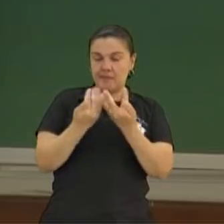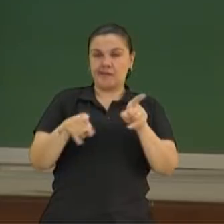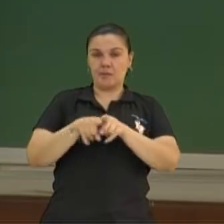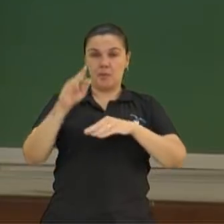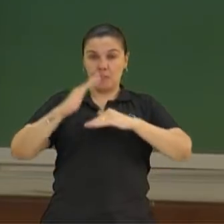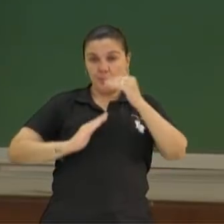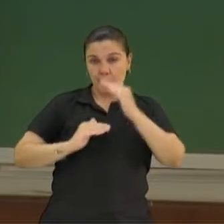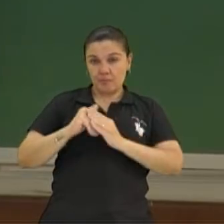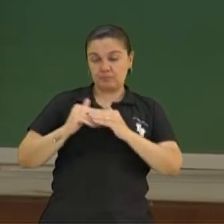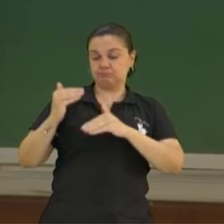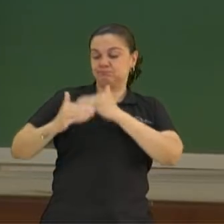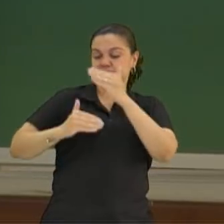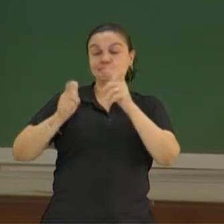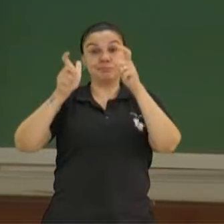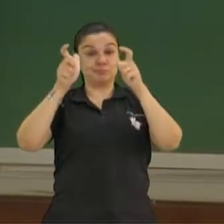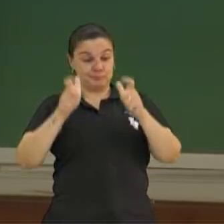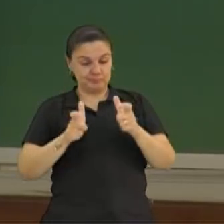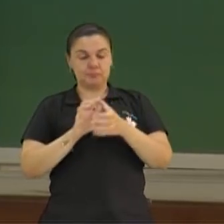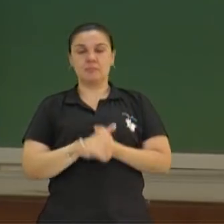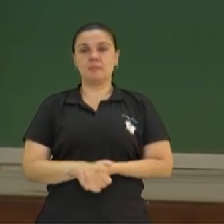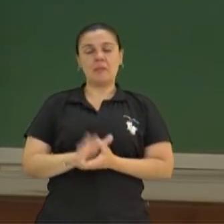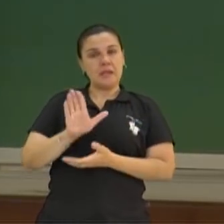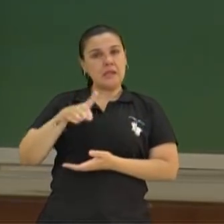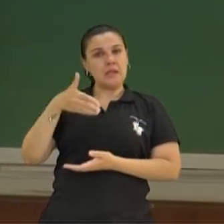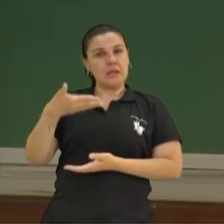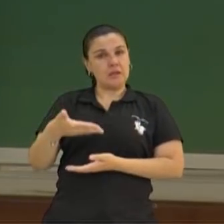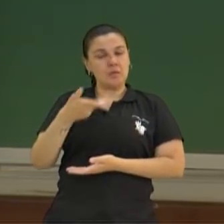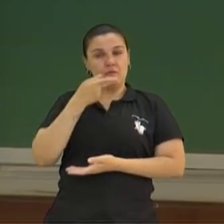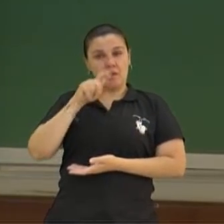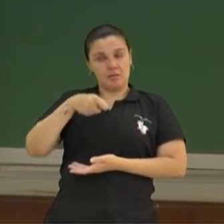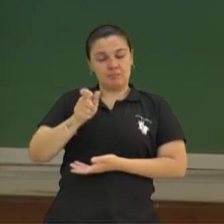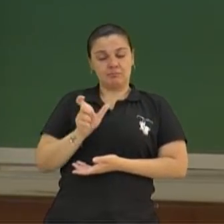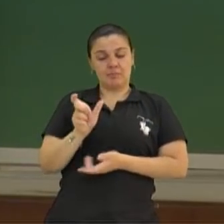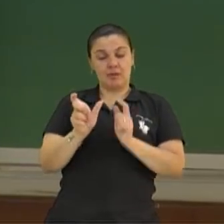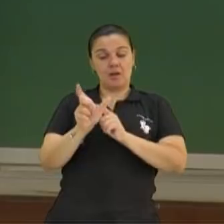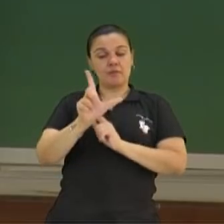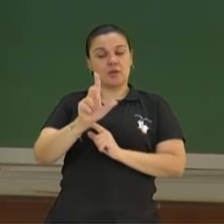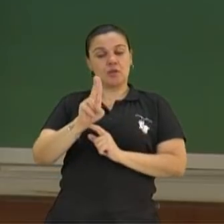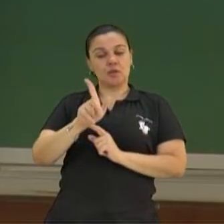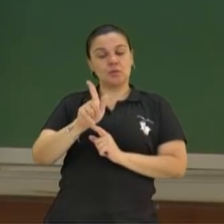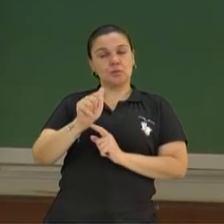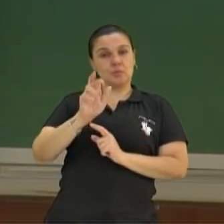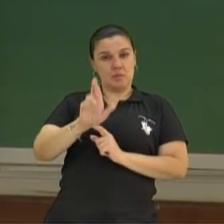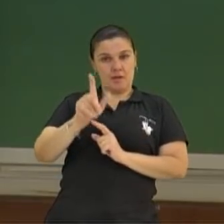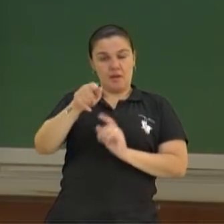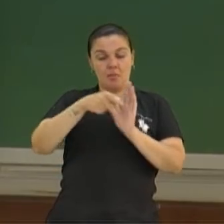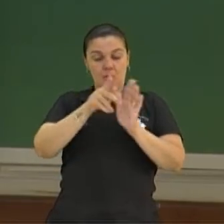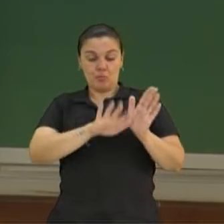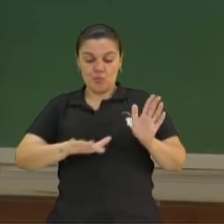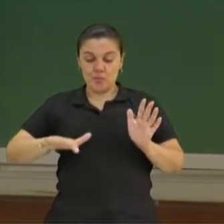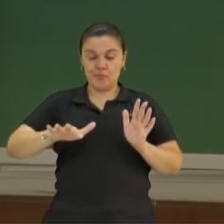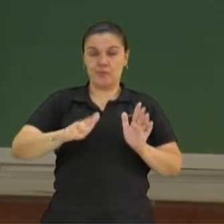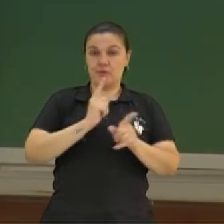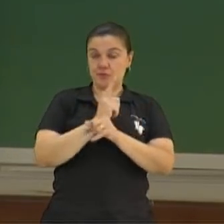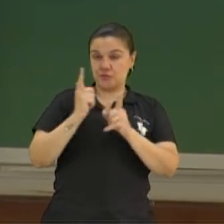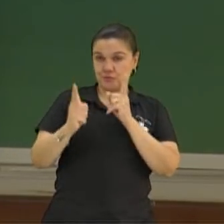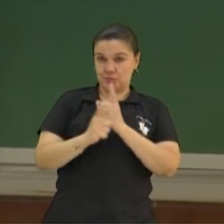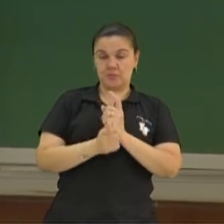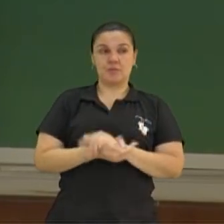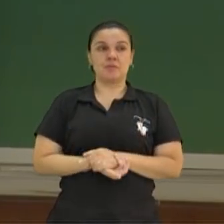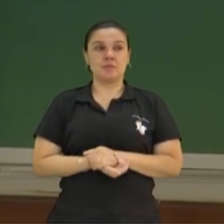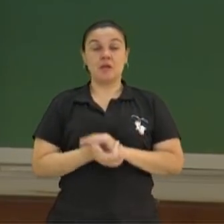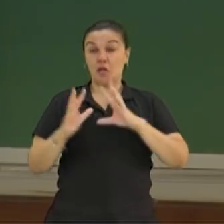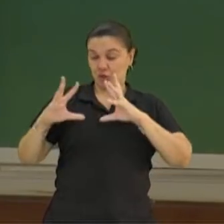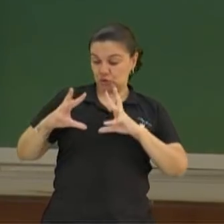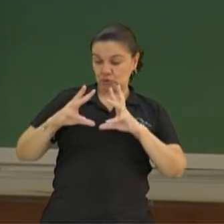se processam nos lugares. Então, quando estamos falando em lugar, nós estamos falando de uma porção do espaço geográfico, uma parte